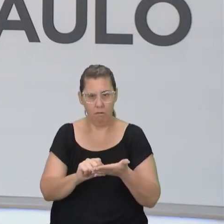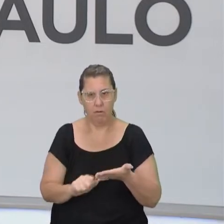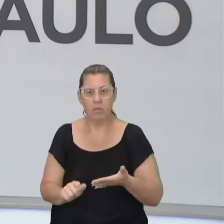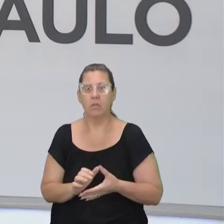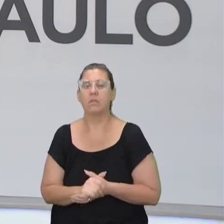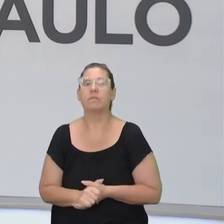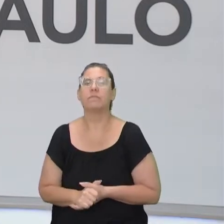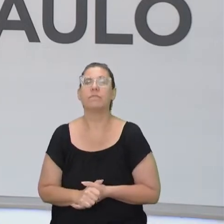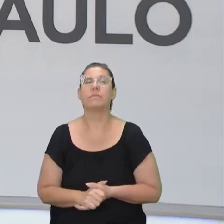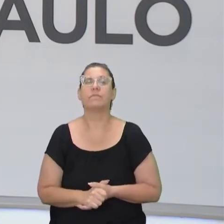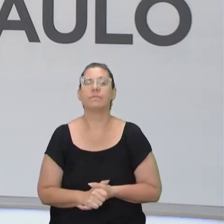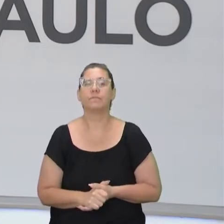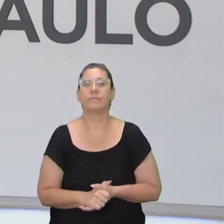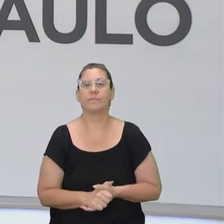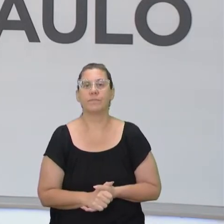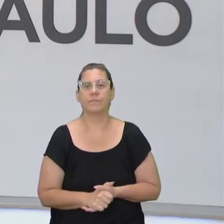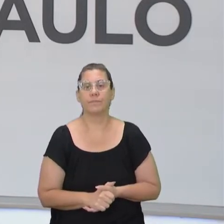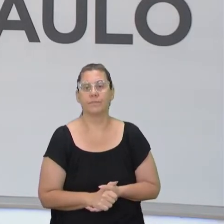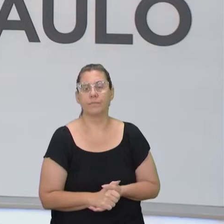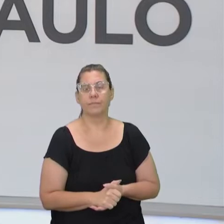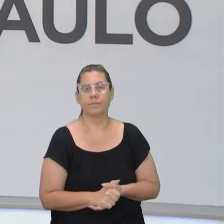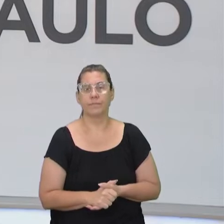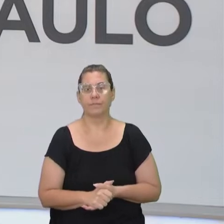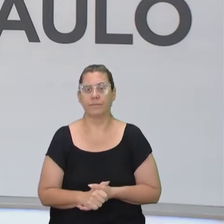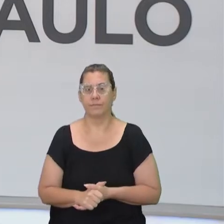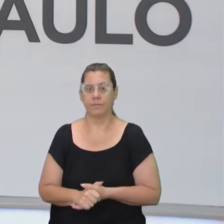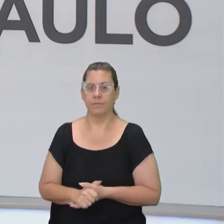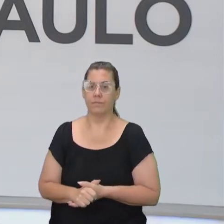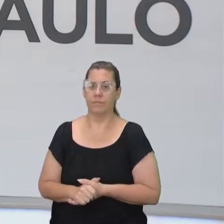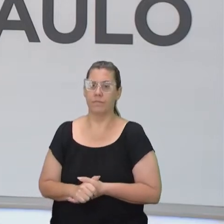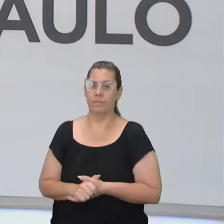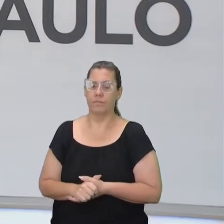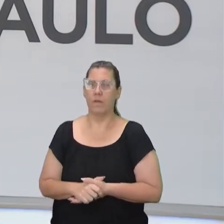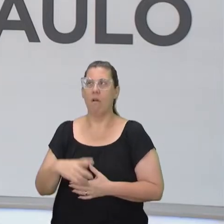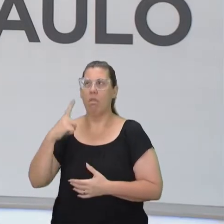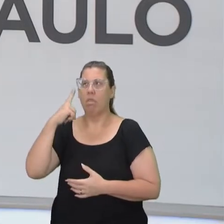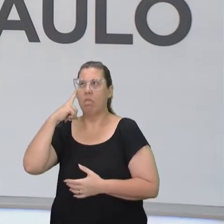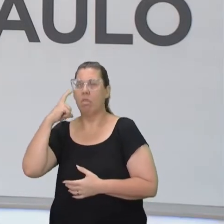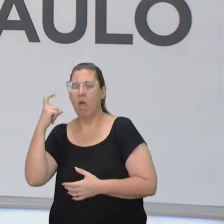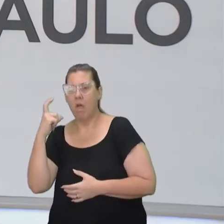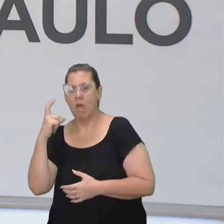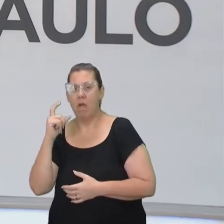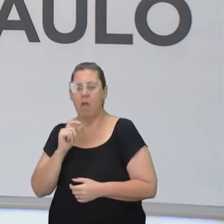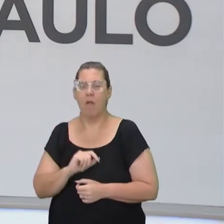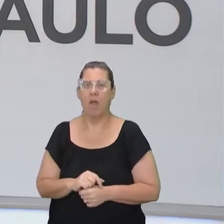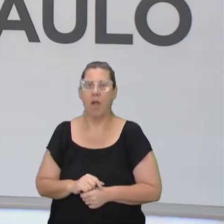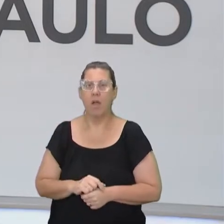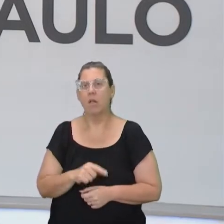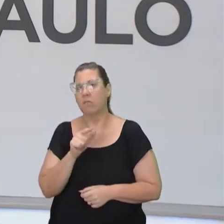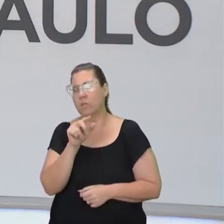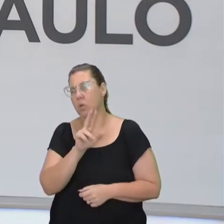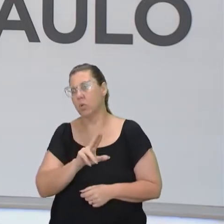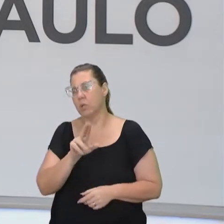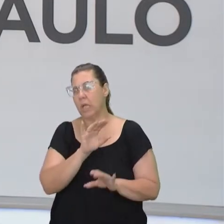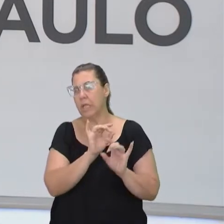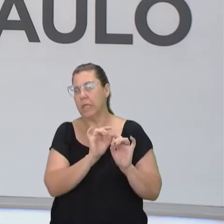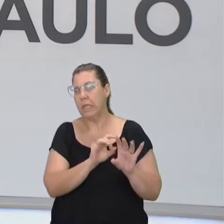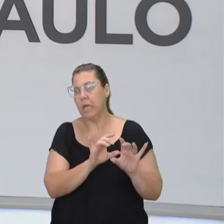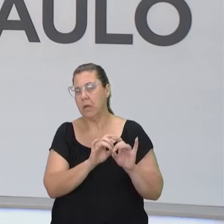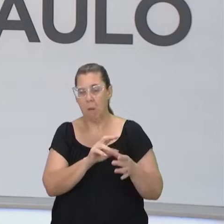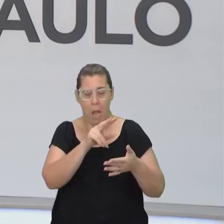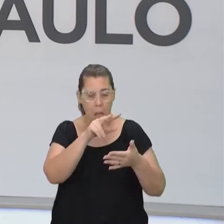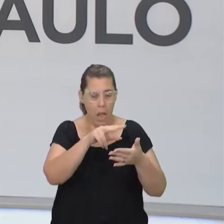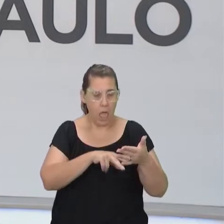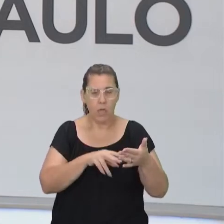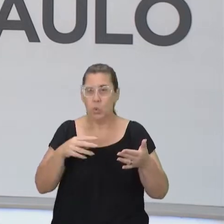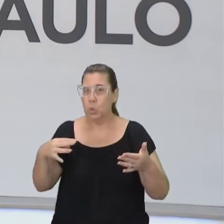fazer isso, grifar, né, no celular e tal, e grifar. A ideia que você utiliza essa técnica para ler